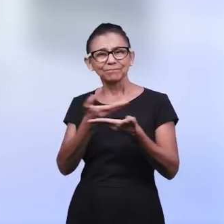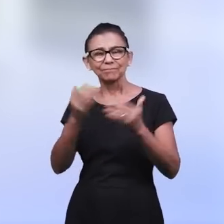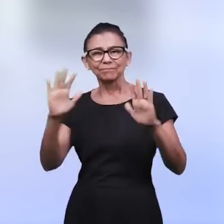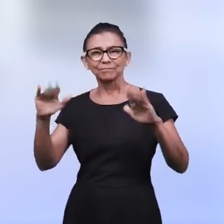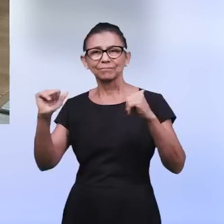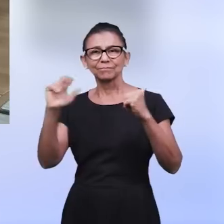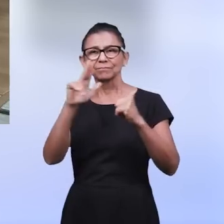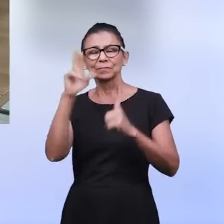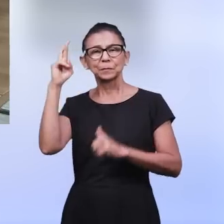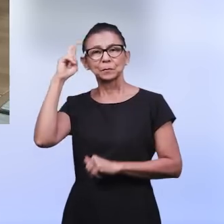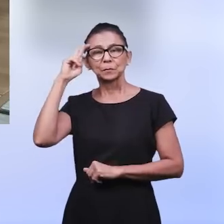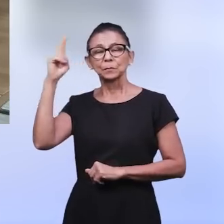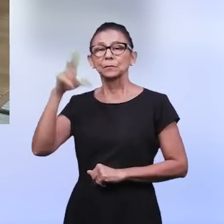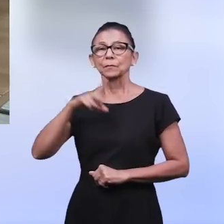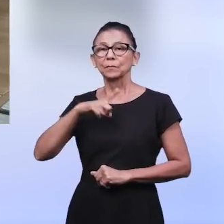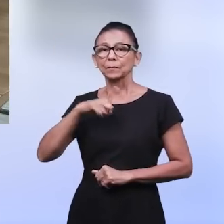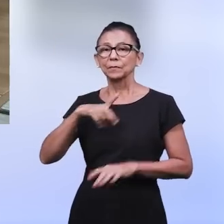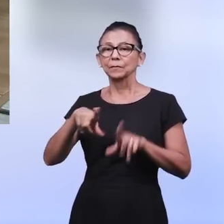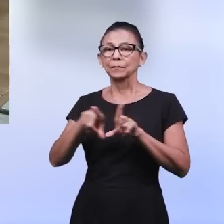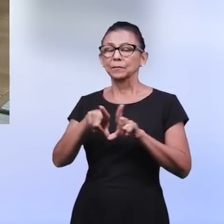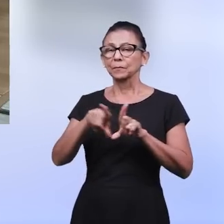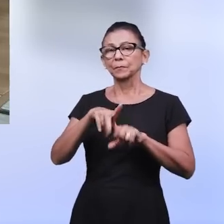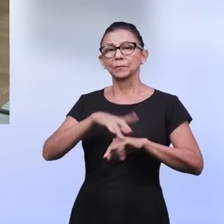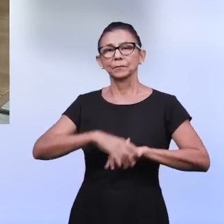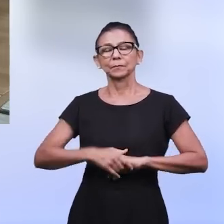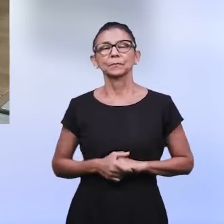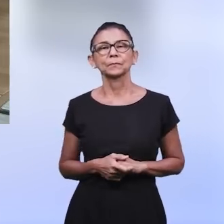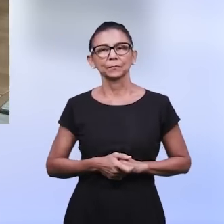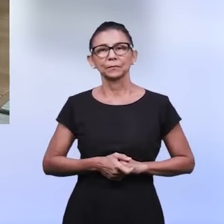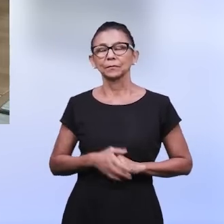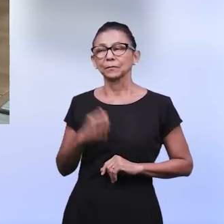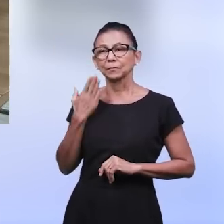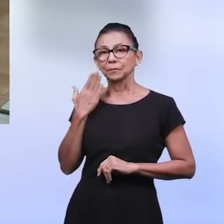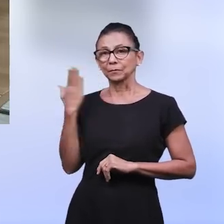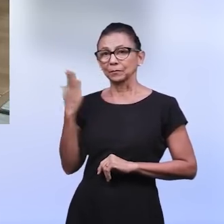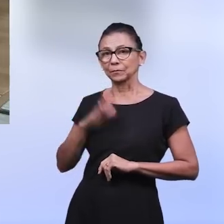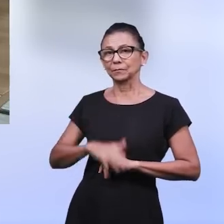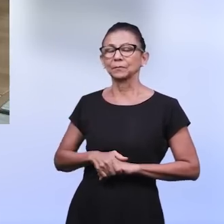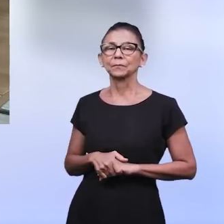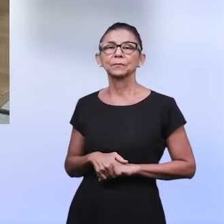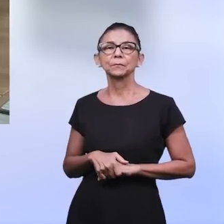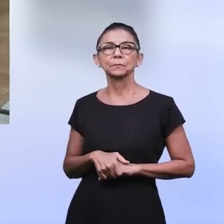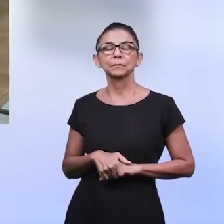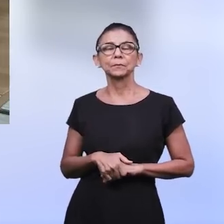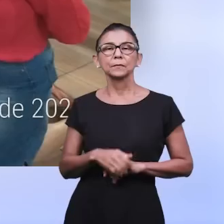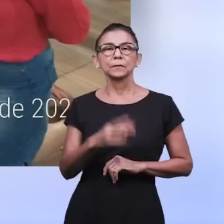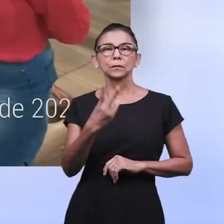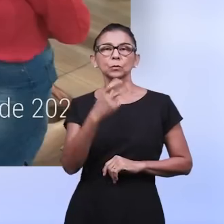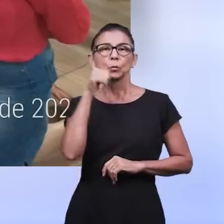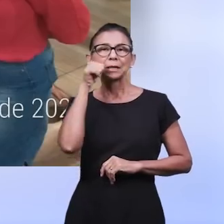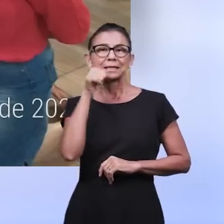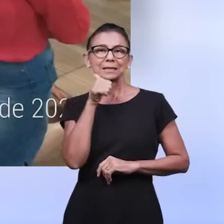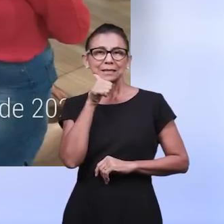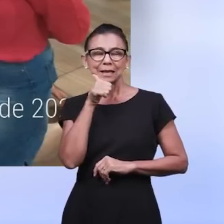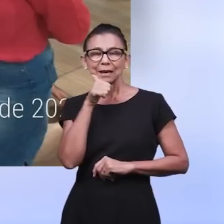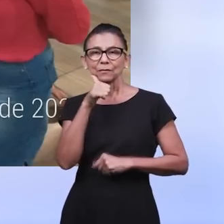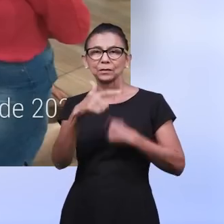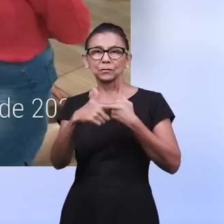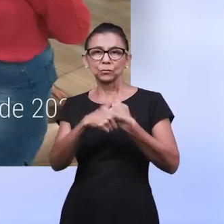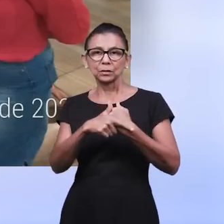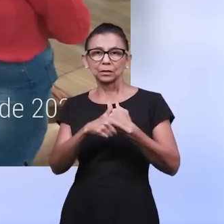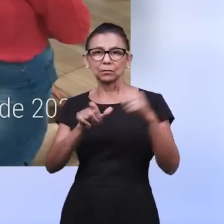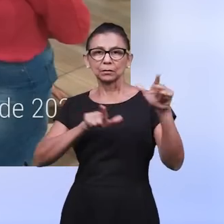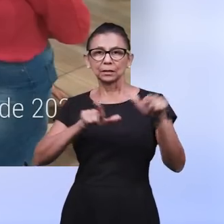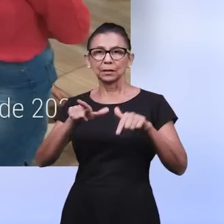nome do Senhor. Tivemos também levantamentos na Igreja da Boa Sorte. Foram levantadas duas irmãs para o trabalho de